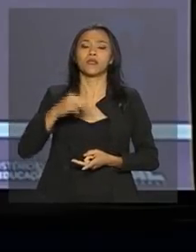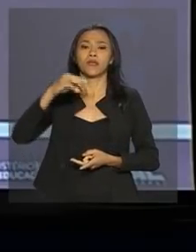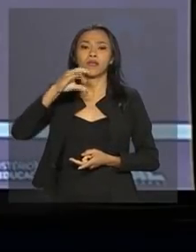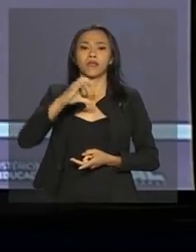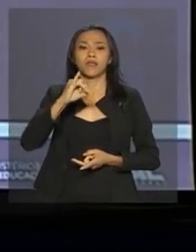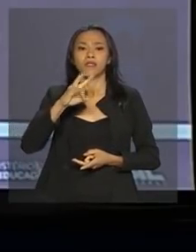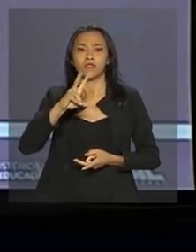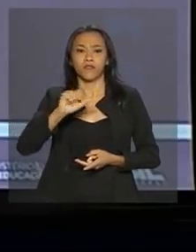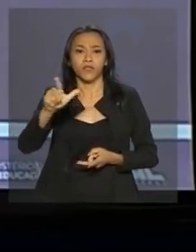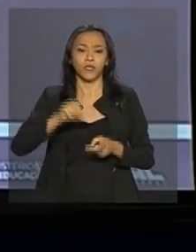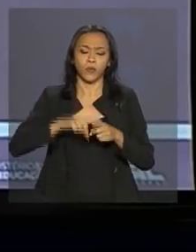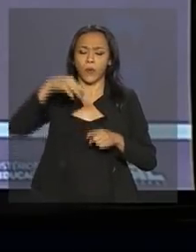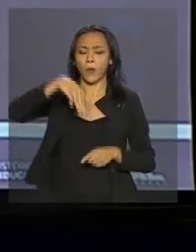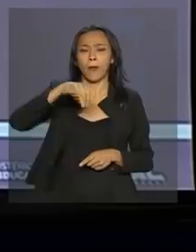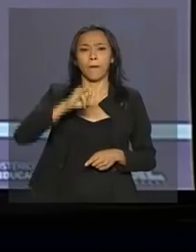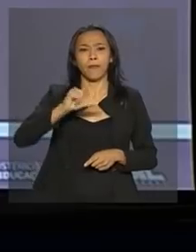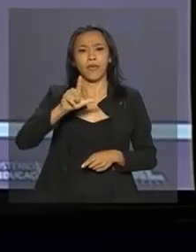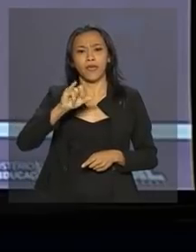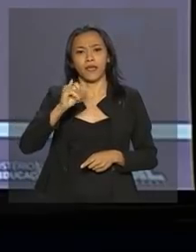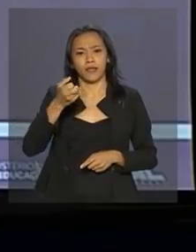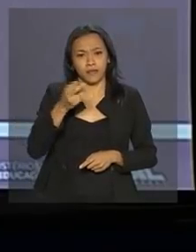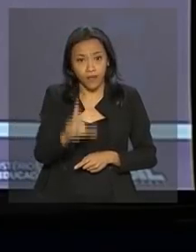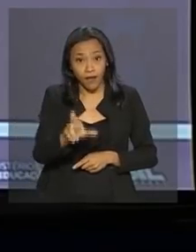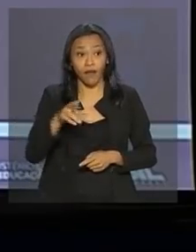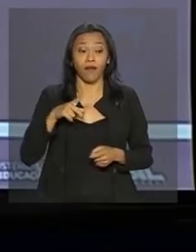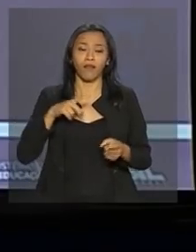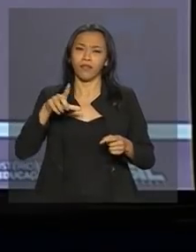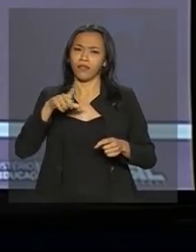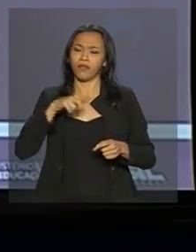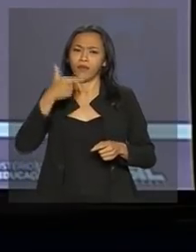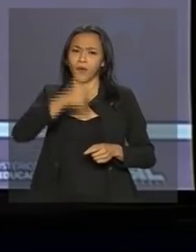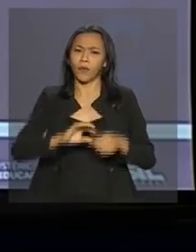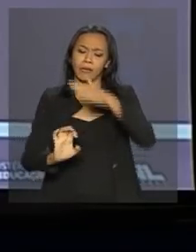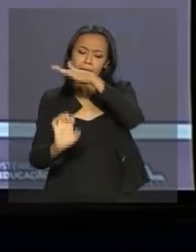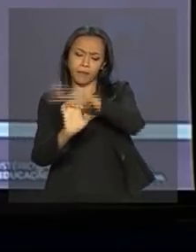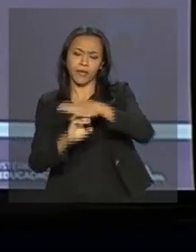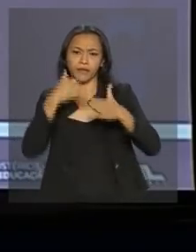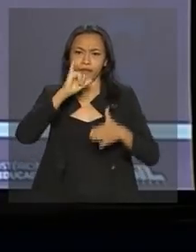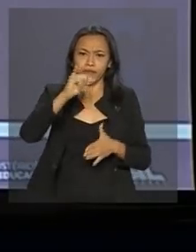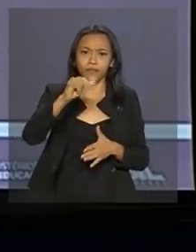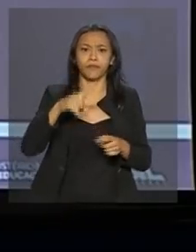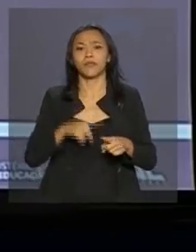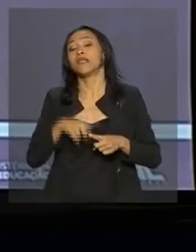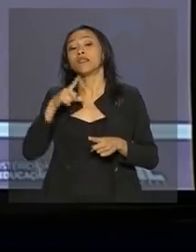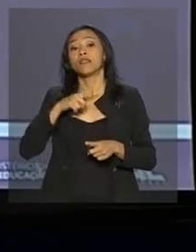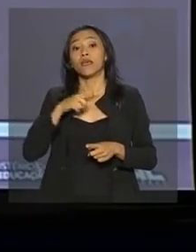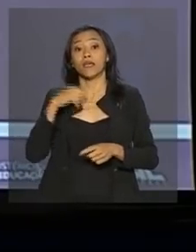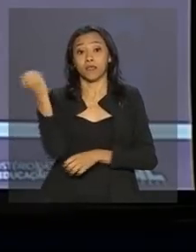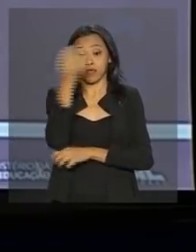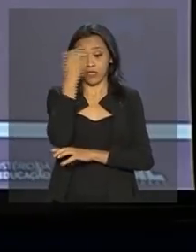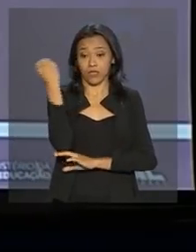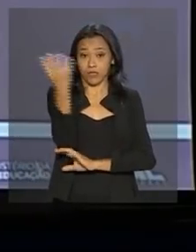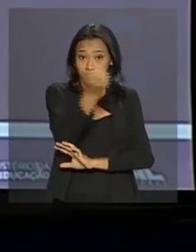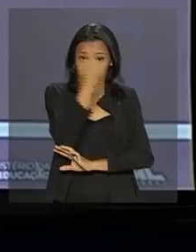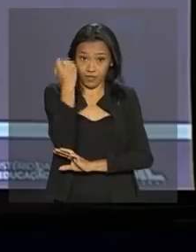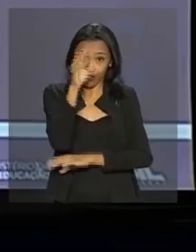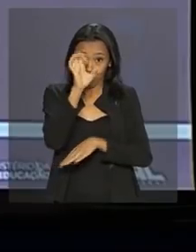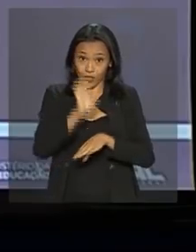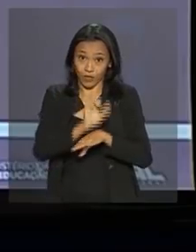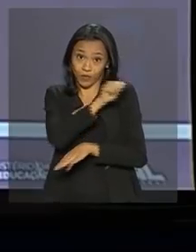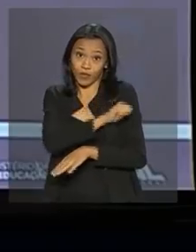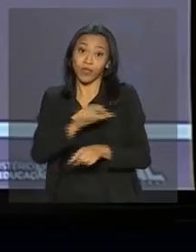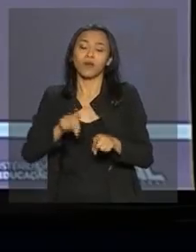a empresa de água e esgoto a empresa de energia o samu o corpo de bombeiros militares do rio de janeiro